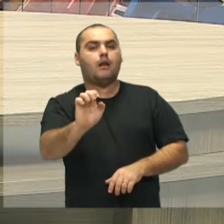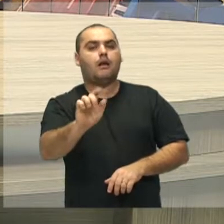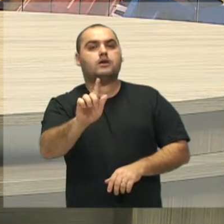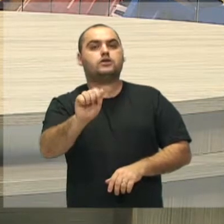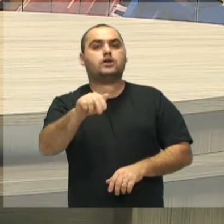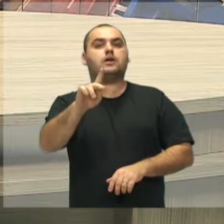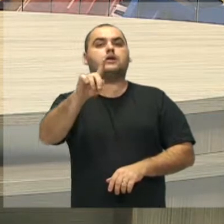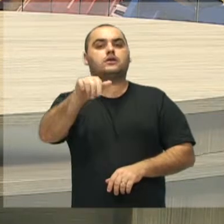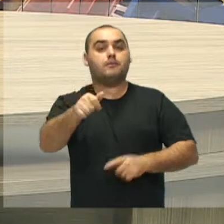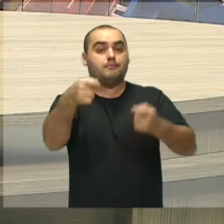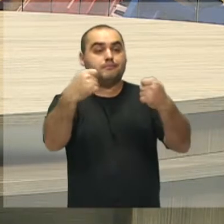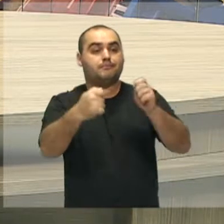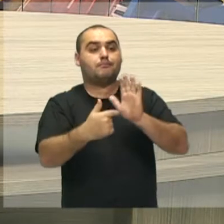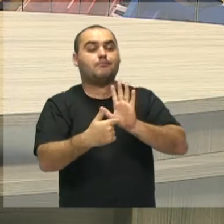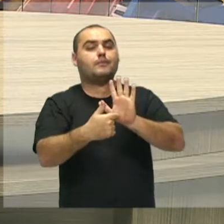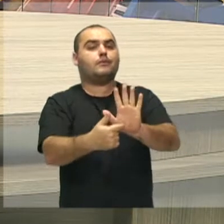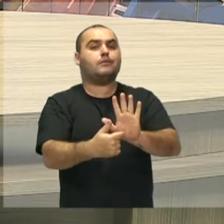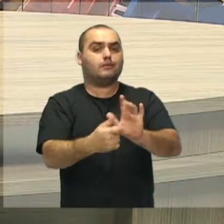nas urnas?